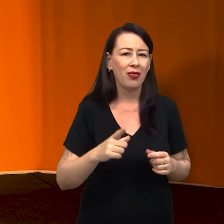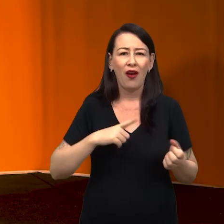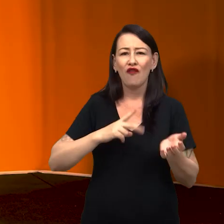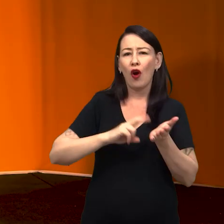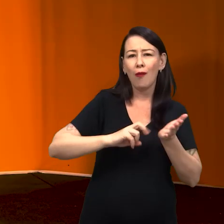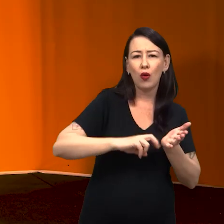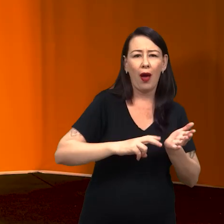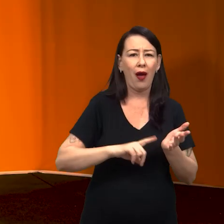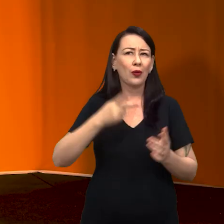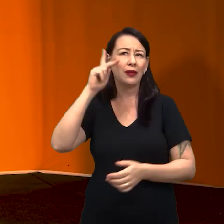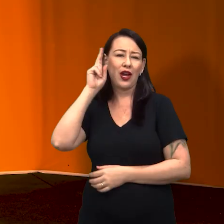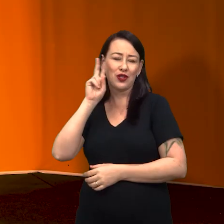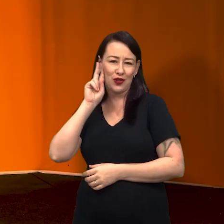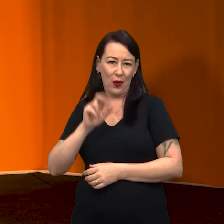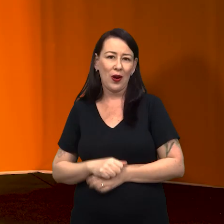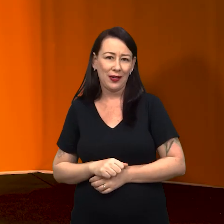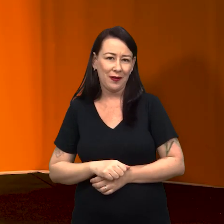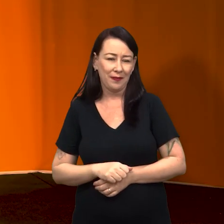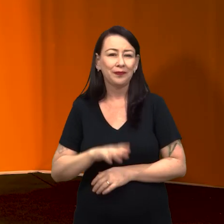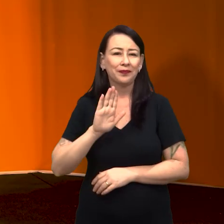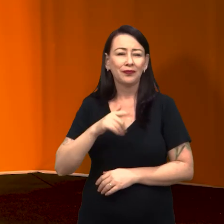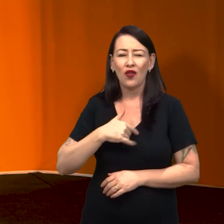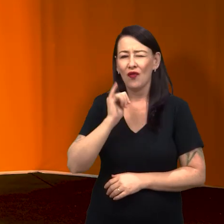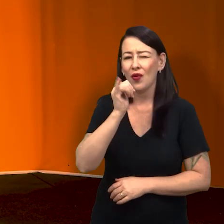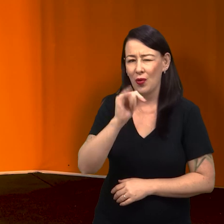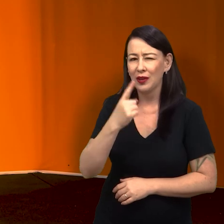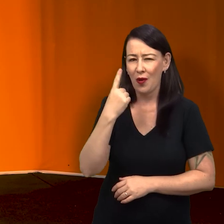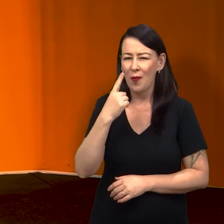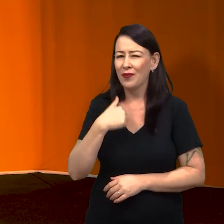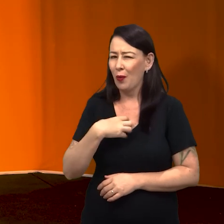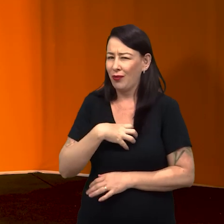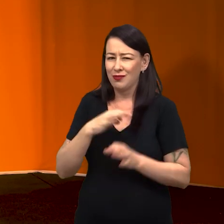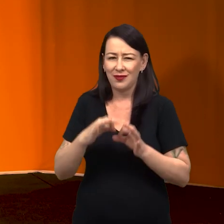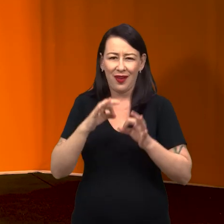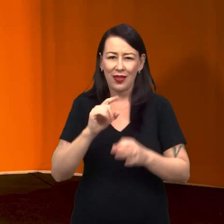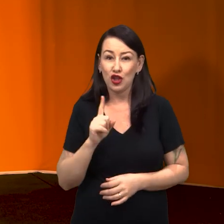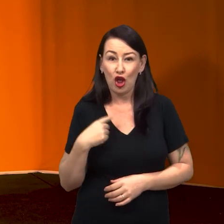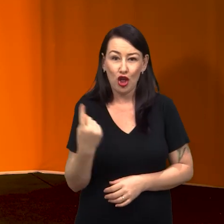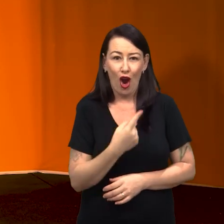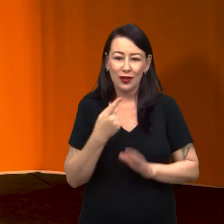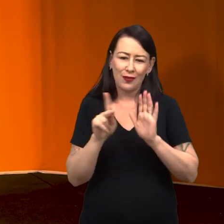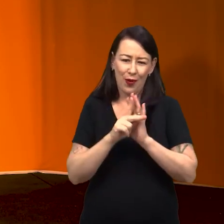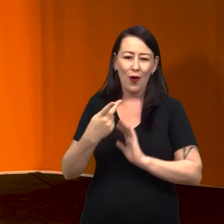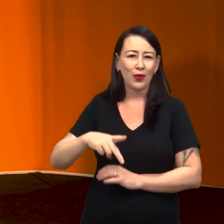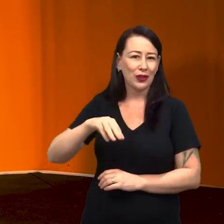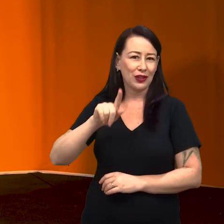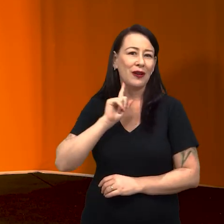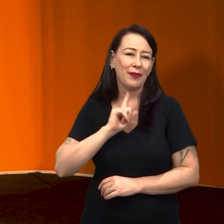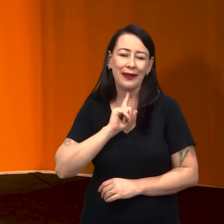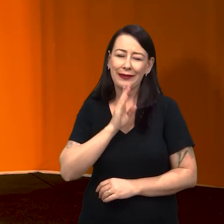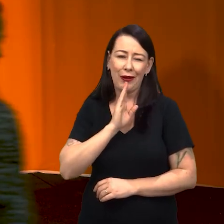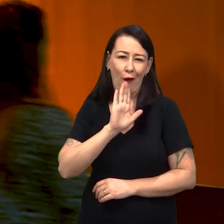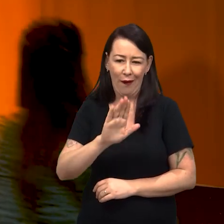as histórias. Vou cantar um aqui, que com certeza vocês mineiros aqui, né, nós mineiros aqui